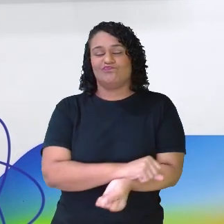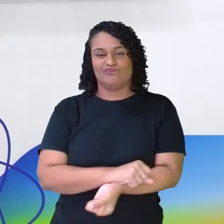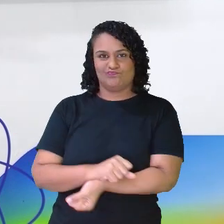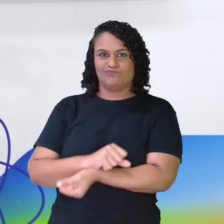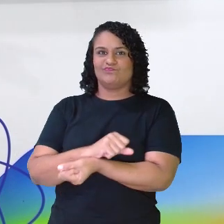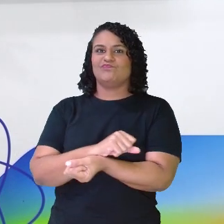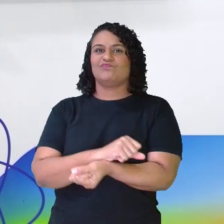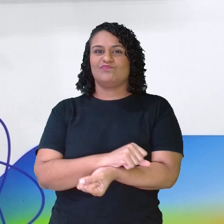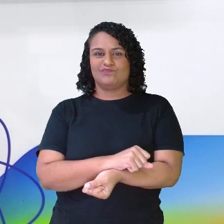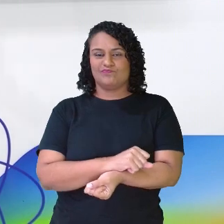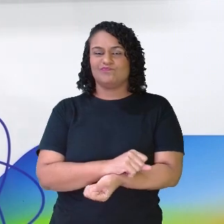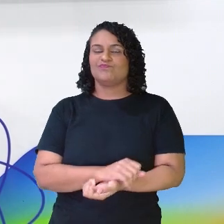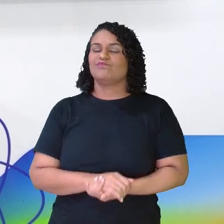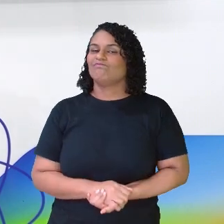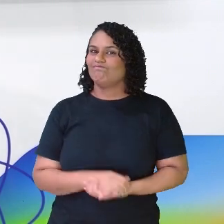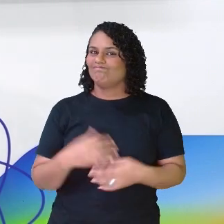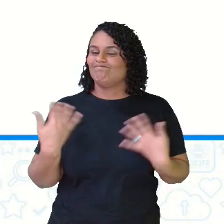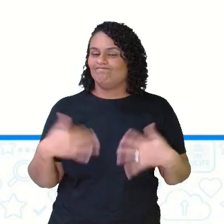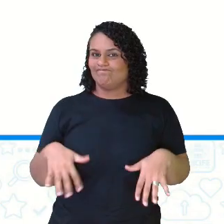situação não tão,